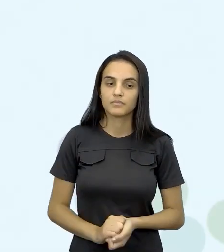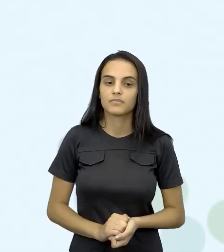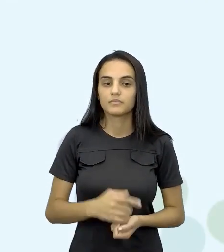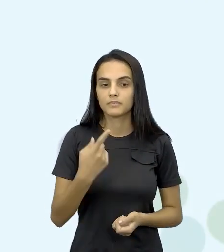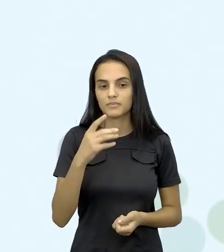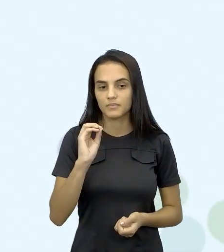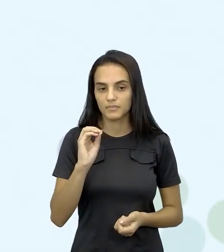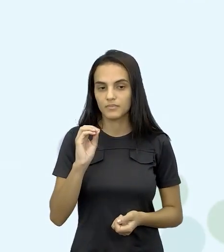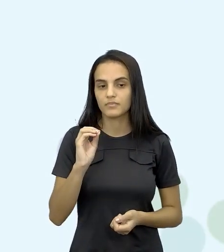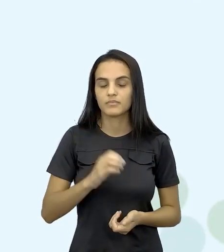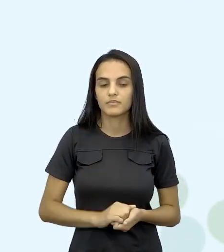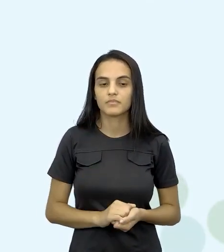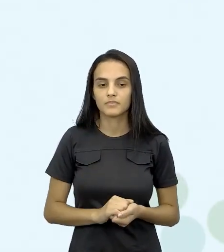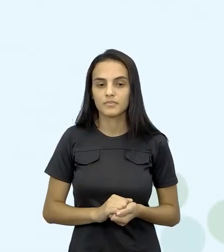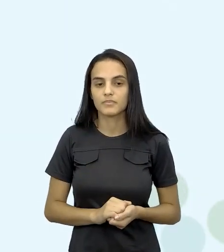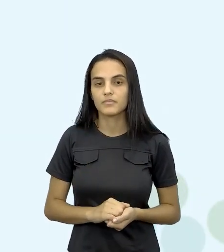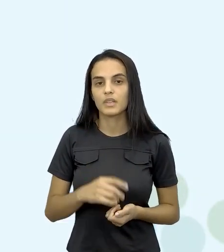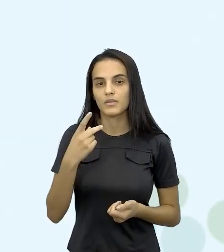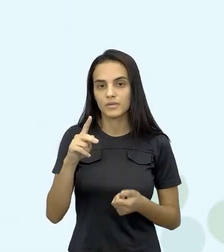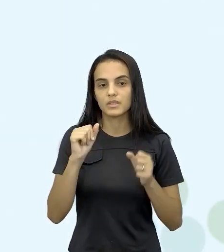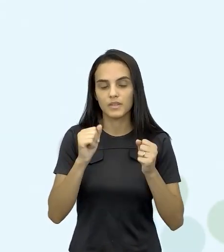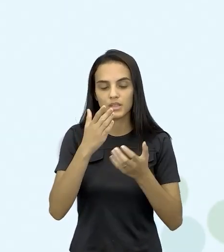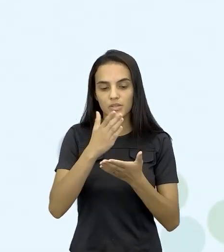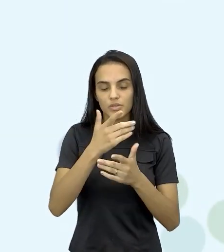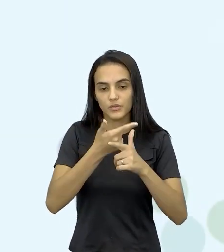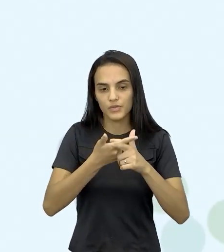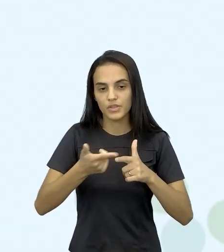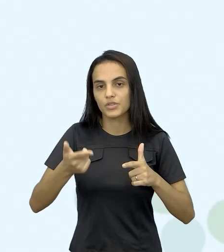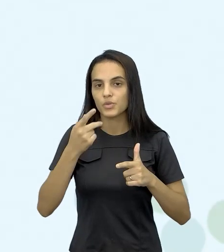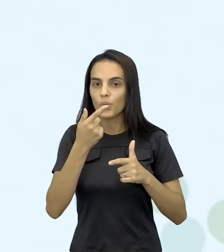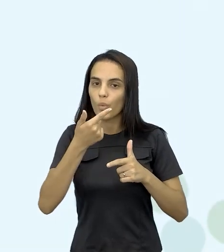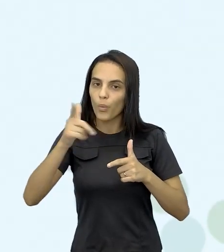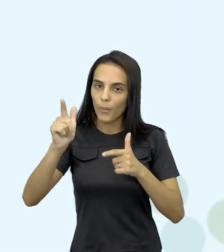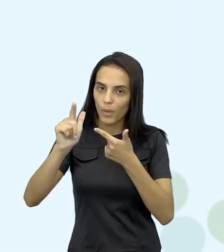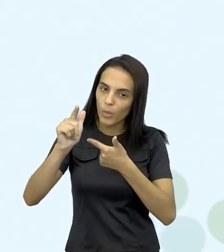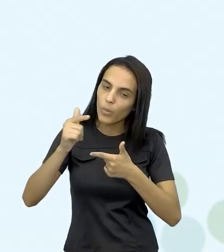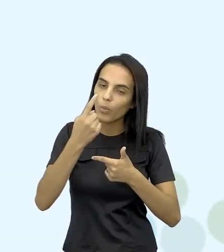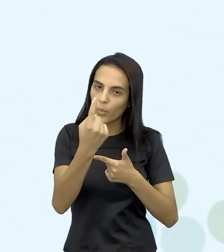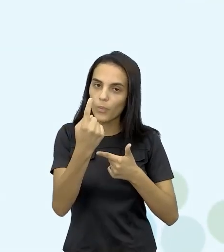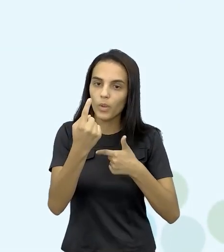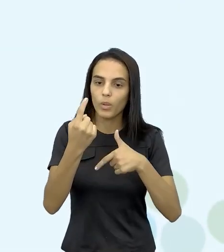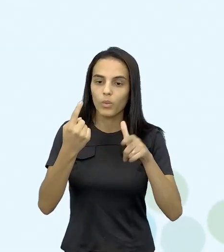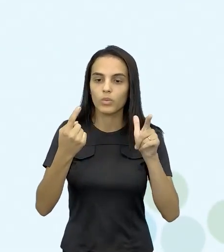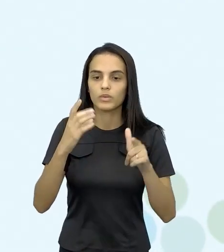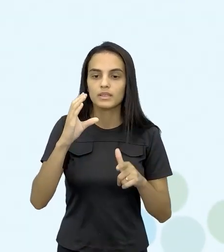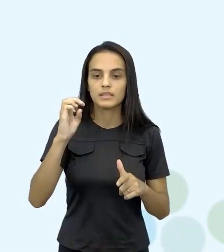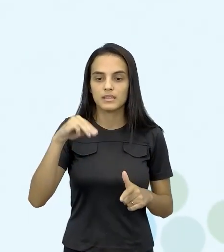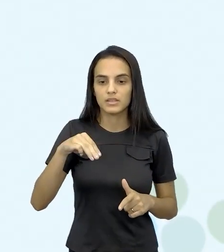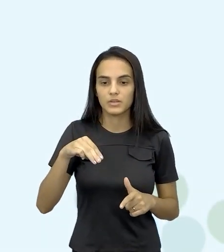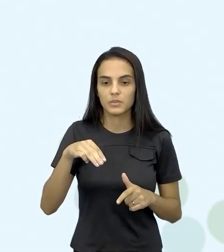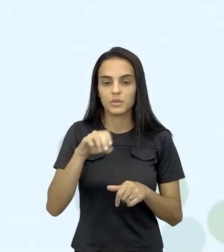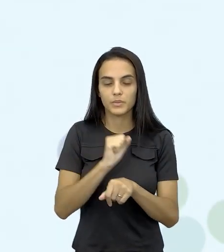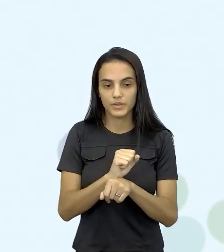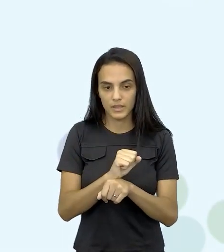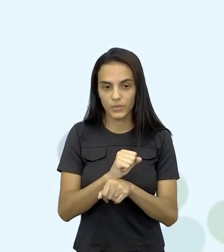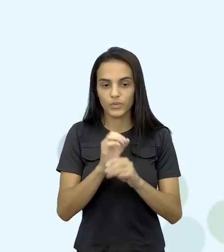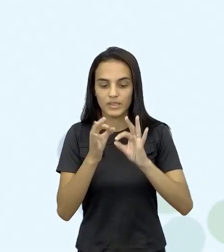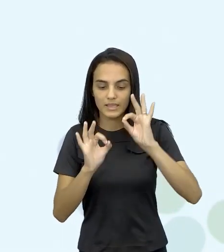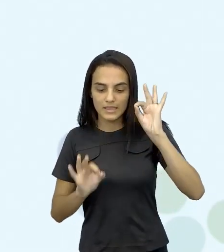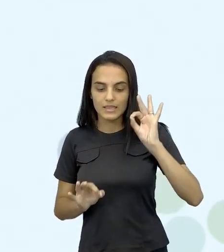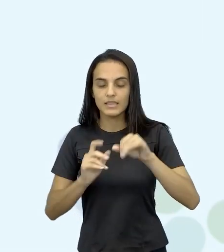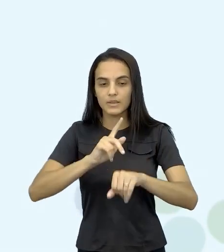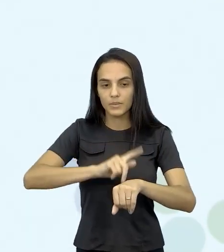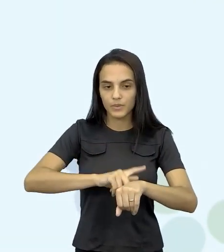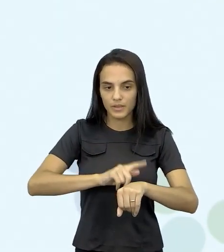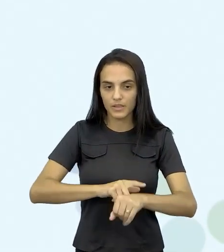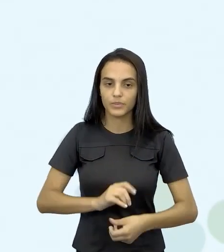10 medições que você fez. E aí você vai dividir, ó, um pelo outro, né? Centímetros por segundo, distância, né, por tempo. Na minha,